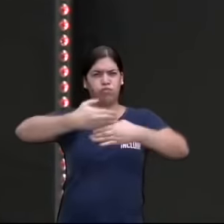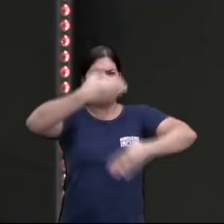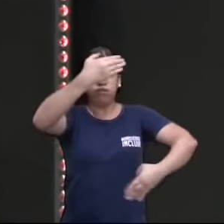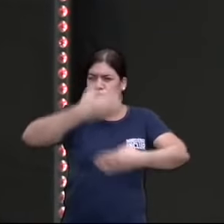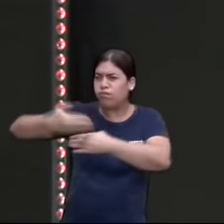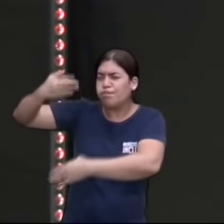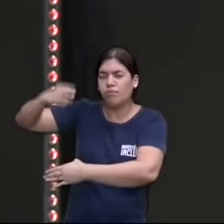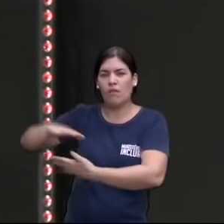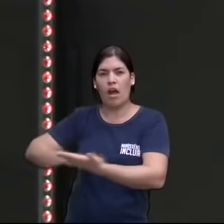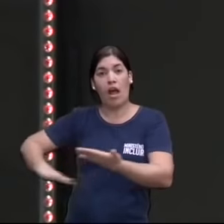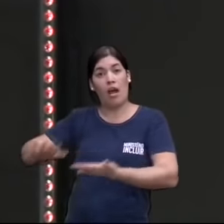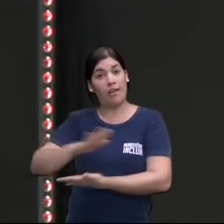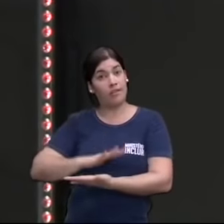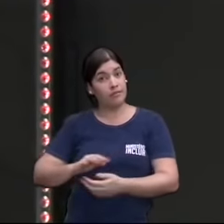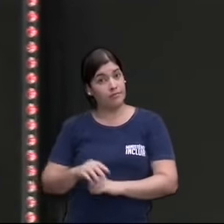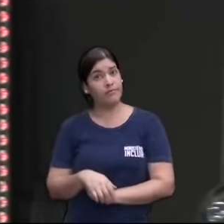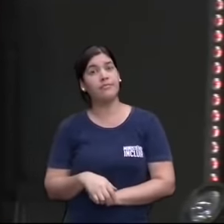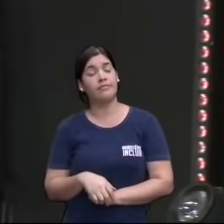O espírito crítico.